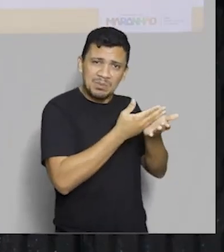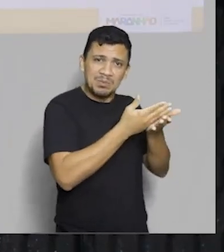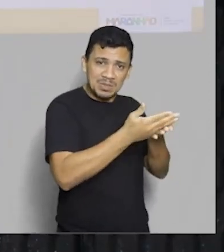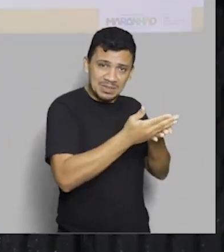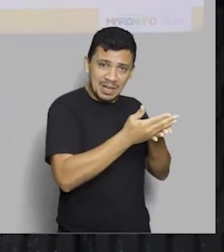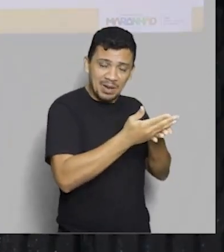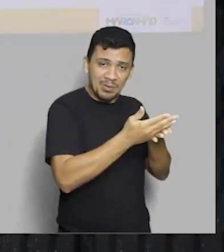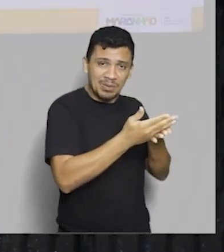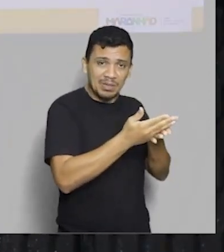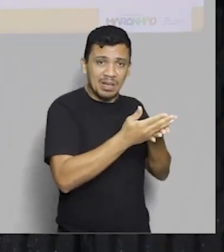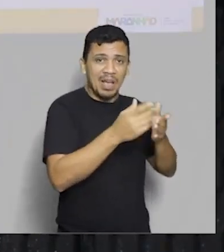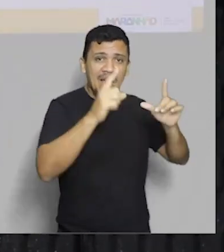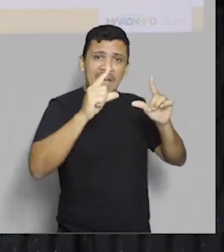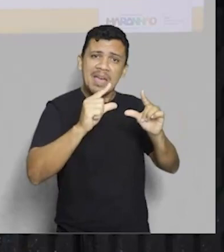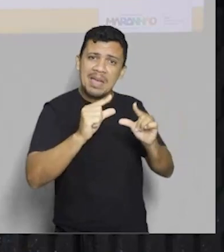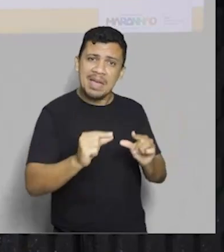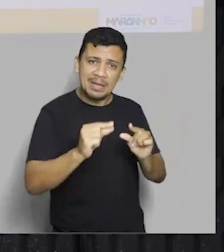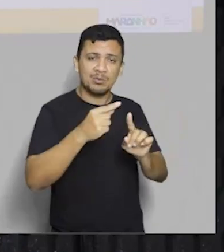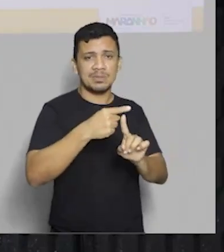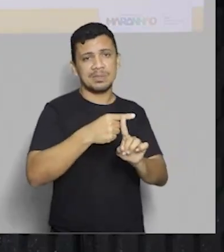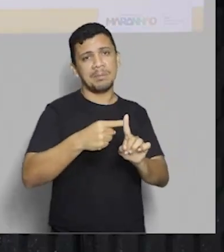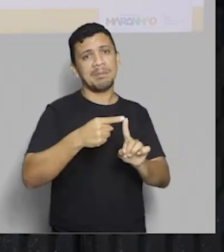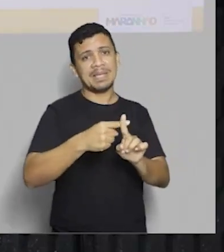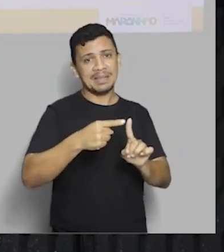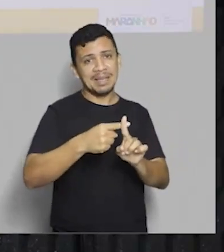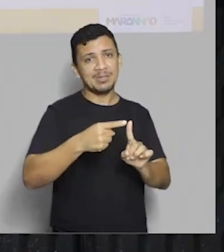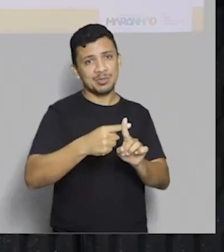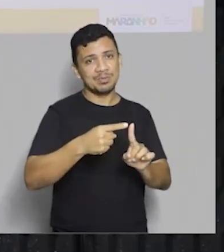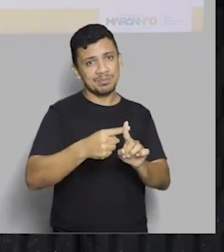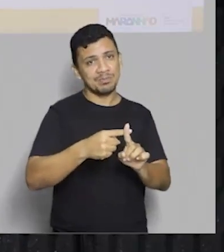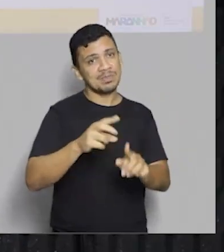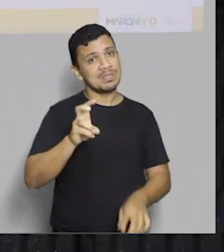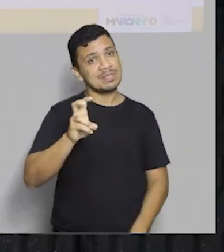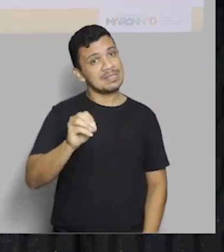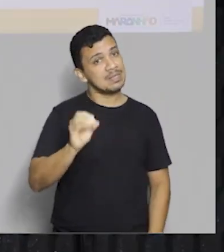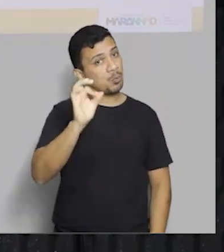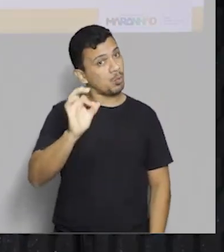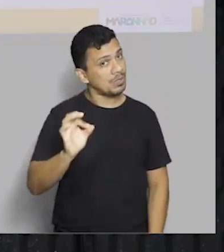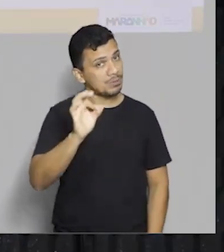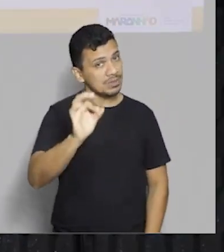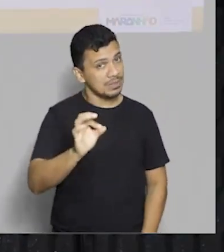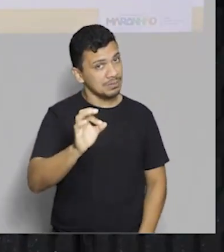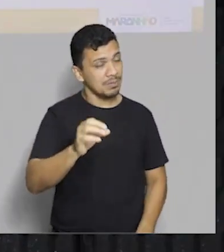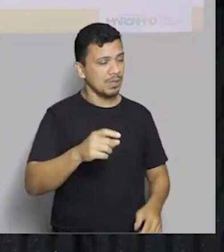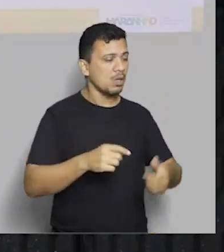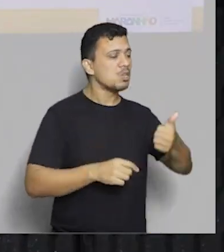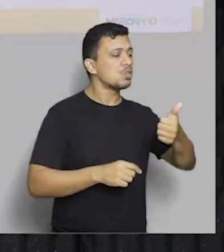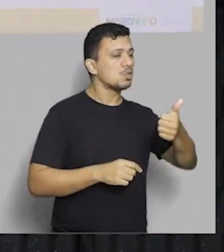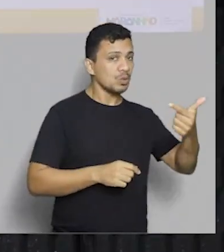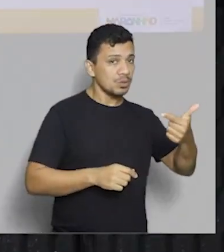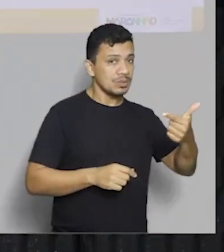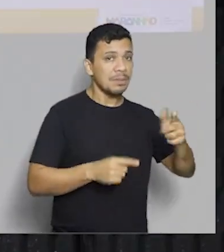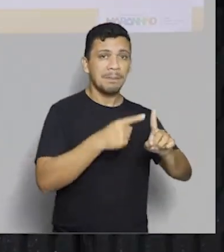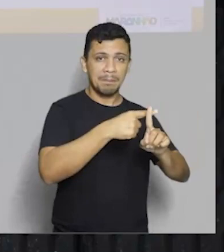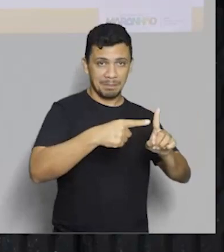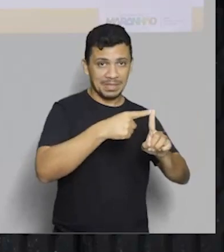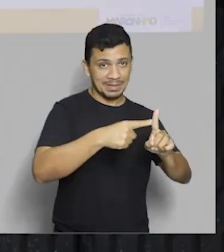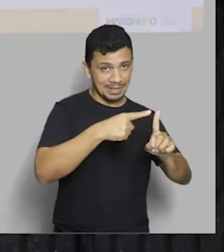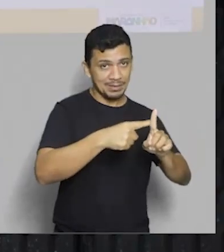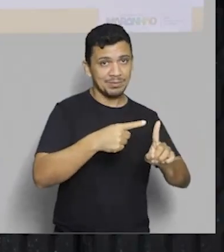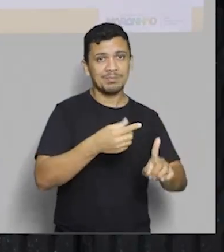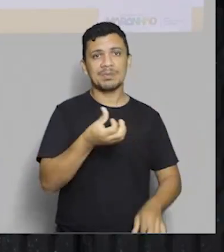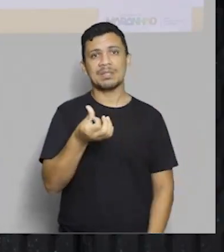131 fosse reduzida pela metade, né? 50%, metade de 12, 6. Então,